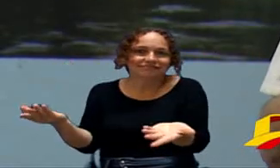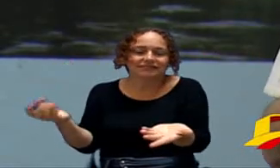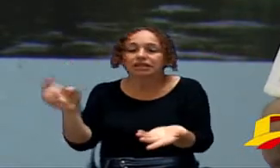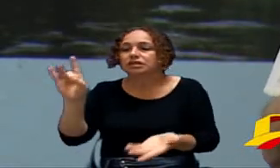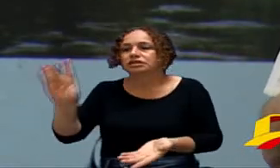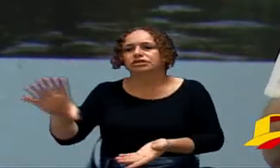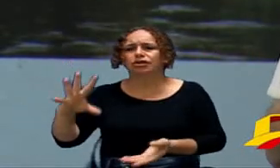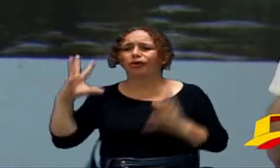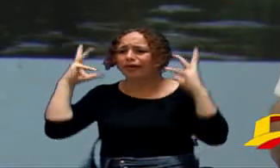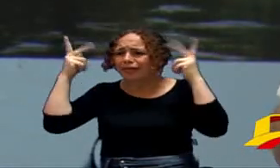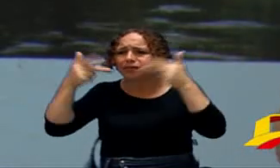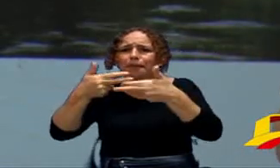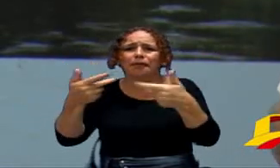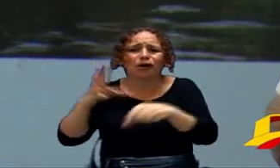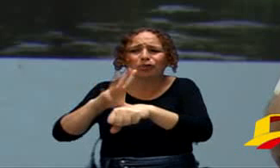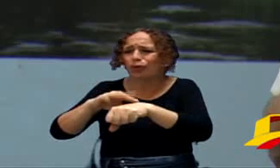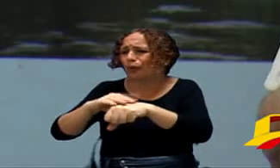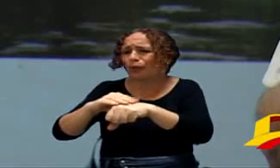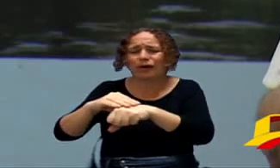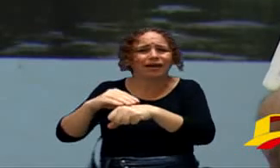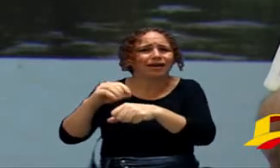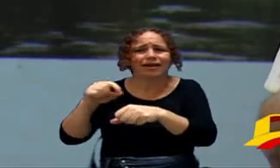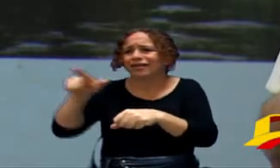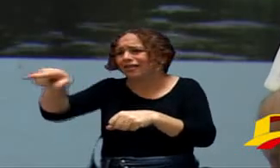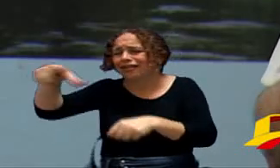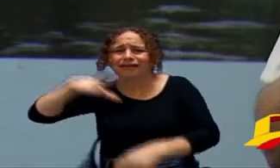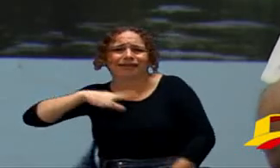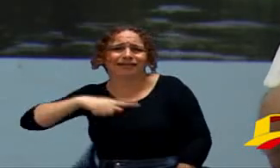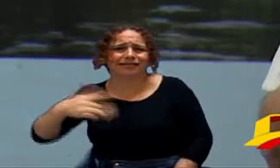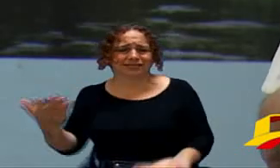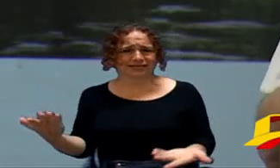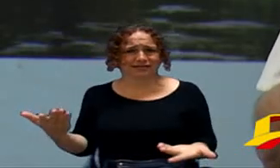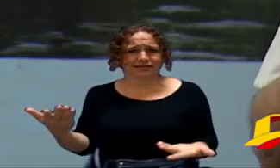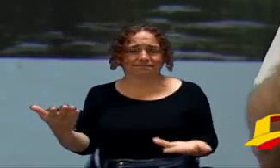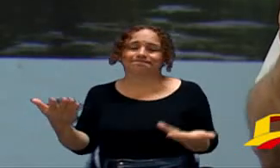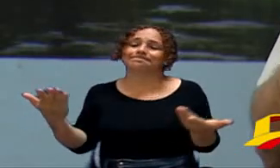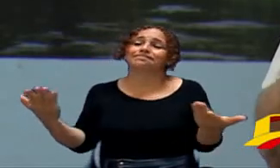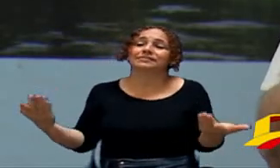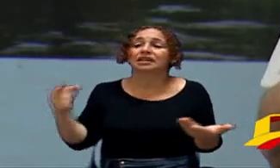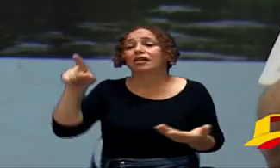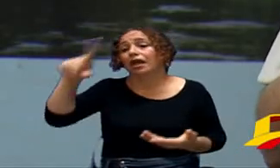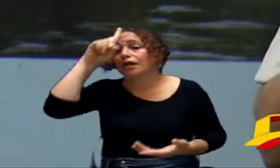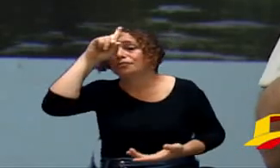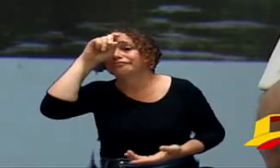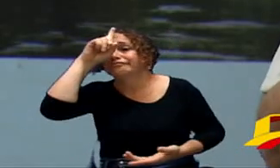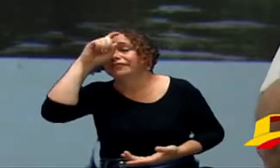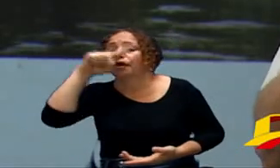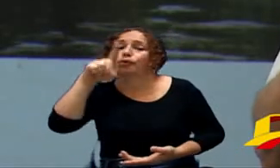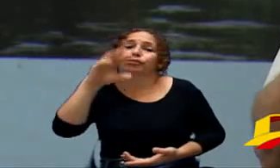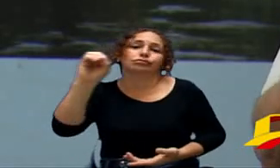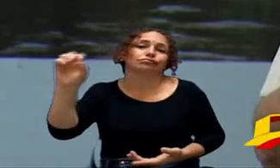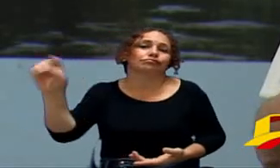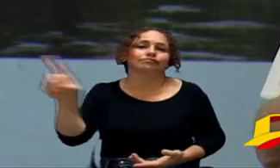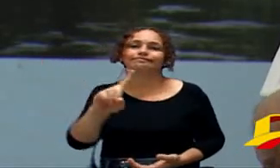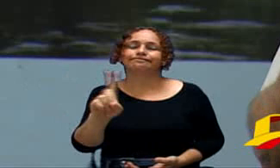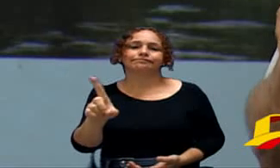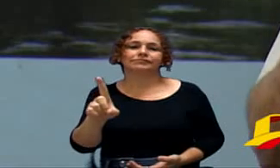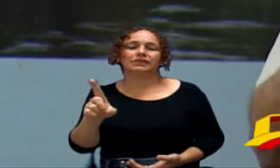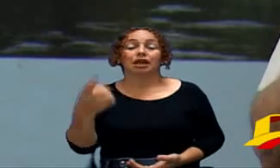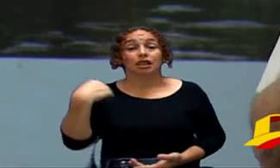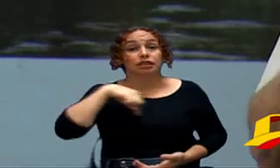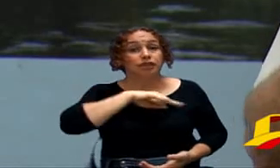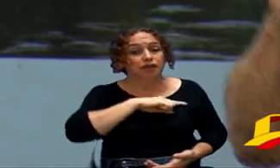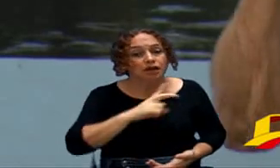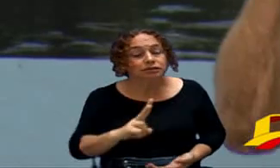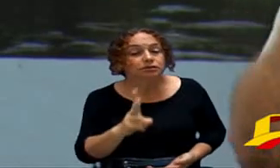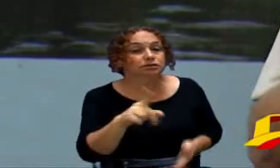animal doente. Então, vai ser um hospital, não vai ser mais um zoológico. Outra coisa, a gente faz pesquisa de biologia.